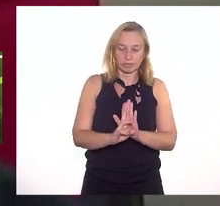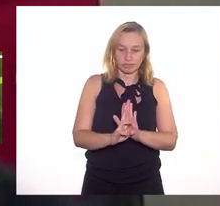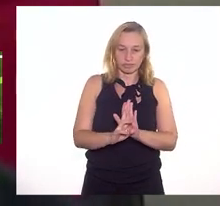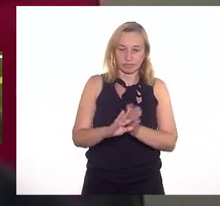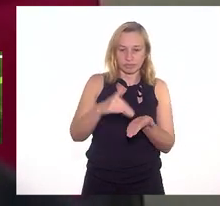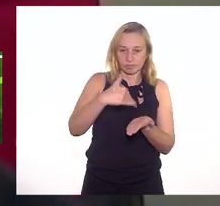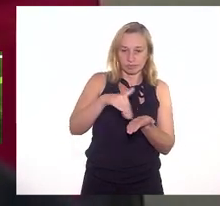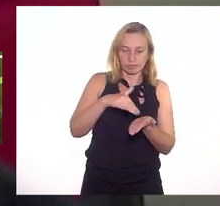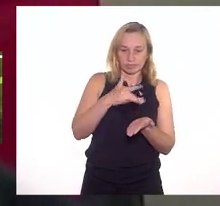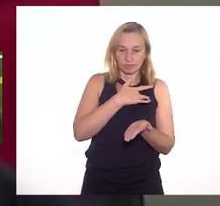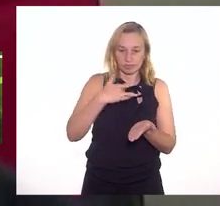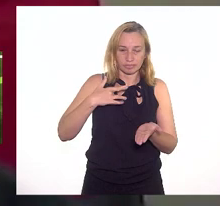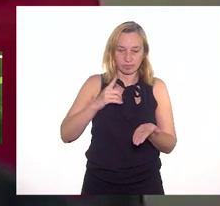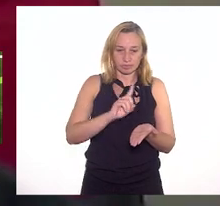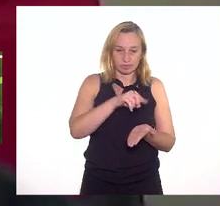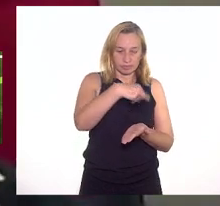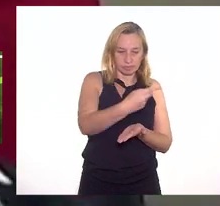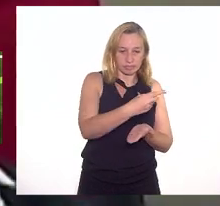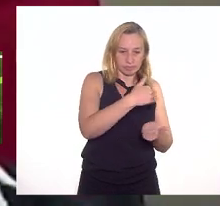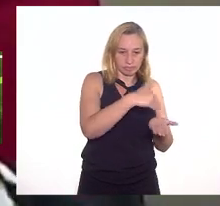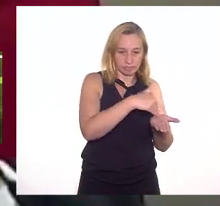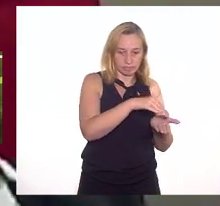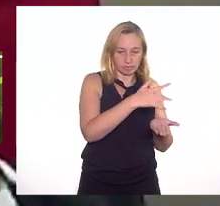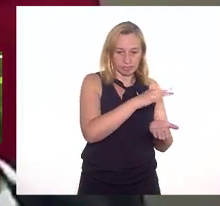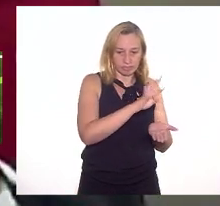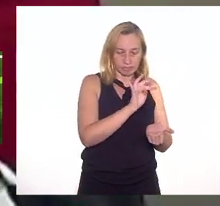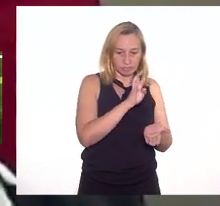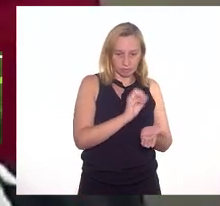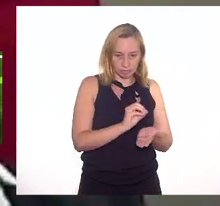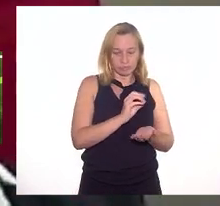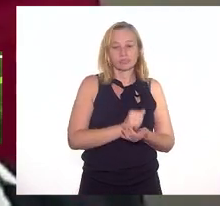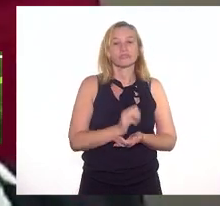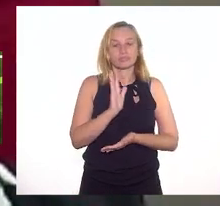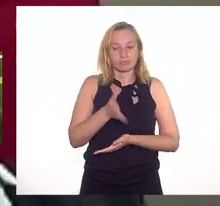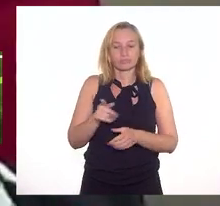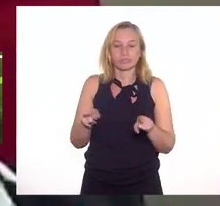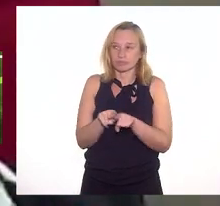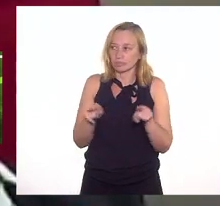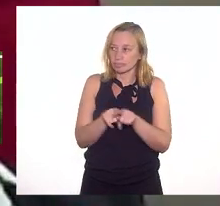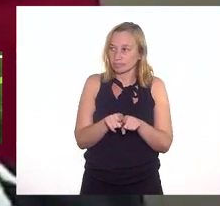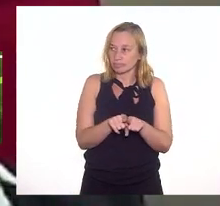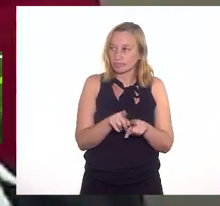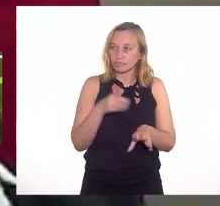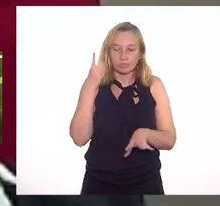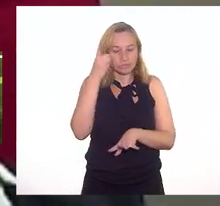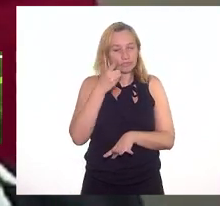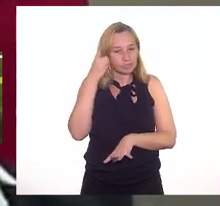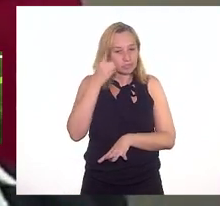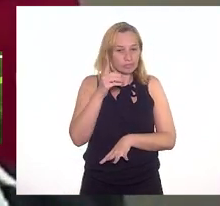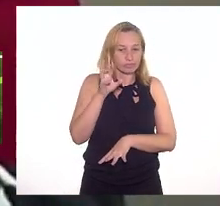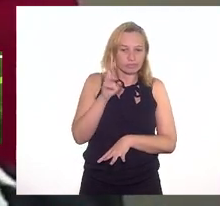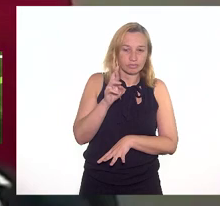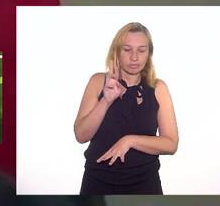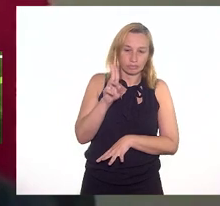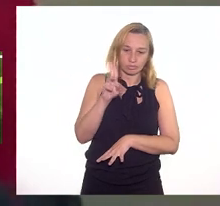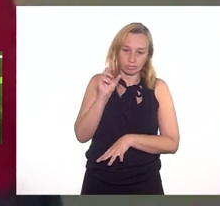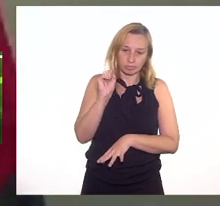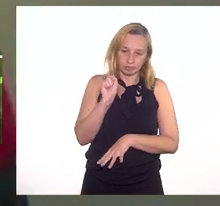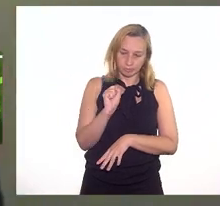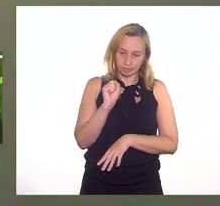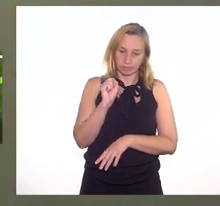Em seguida, o secretário Bruno Dauari. Já está conosco também o deputado Rubens Bontempo.